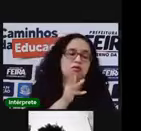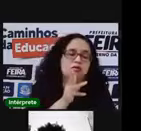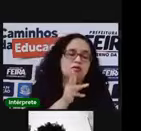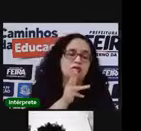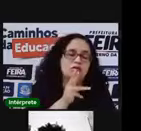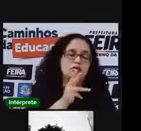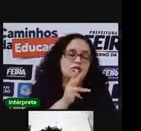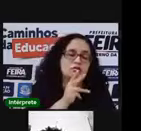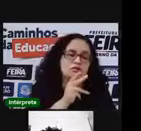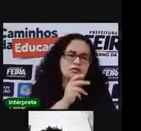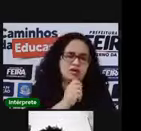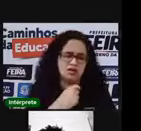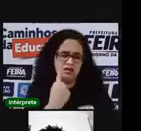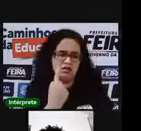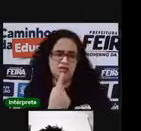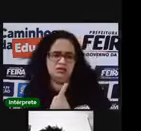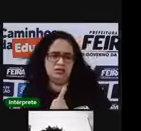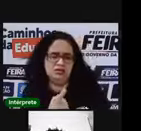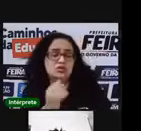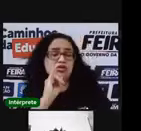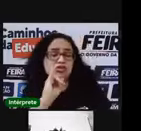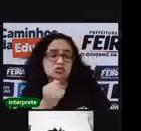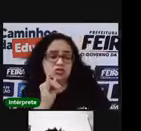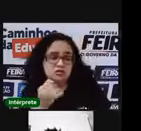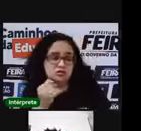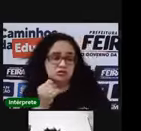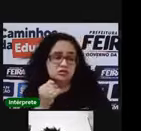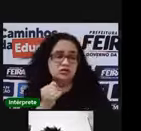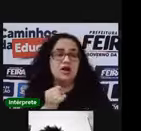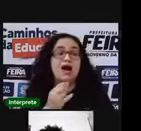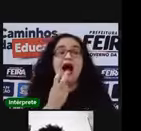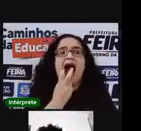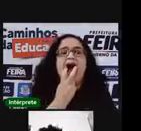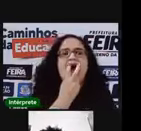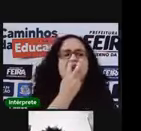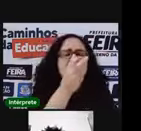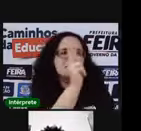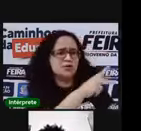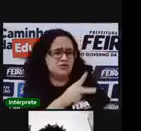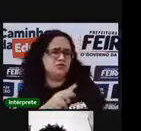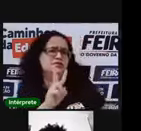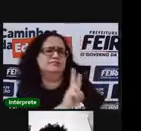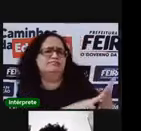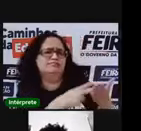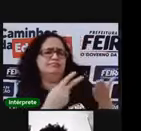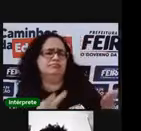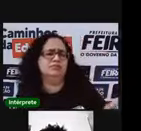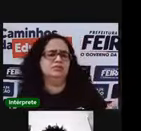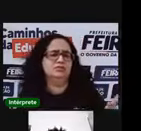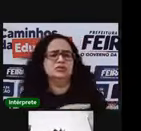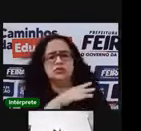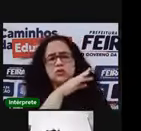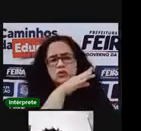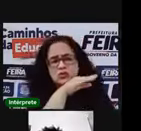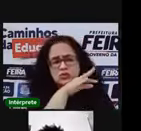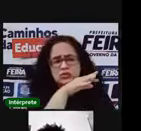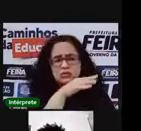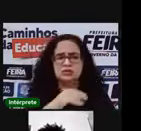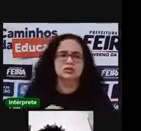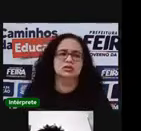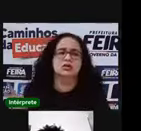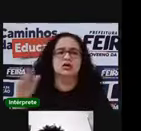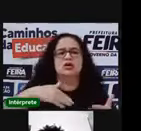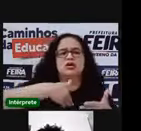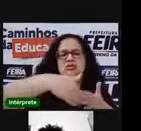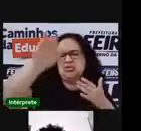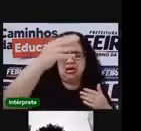a gente dá a vez da oportunidade, a gente grita assim, professor, fulano caiu, fulano se machucou, ou a gente segue